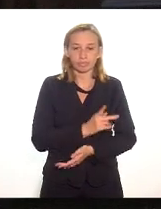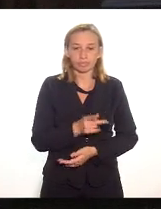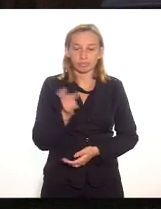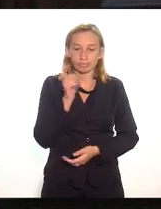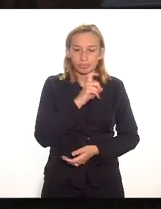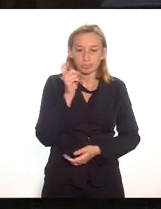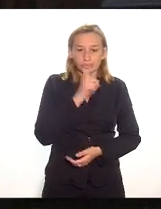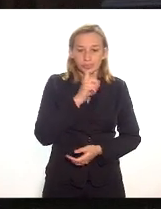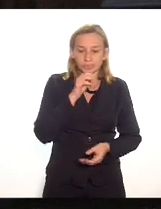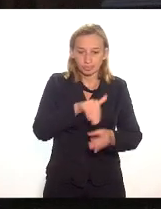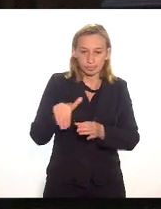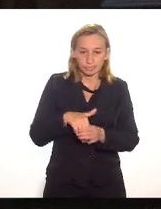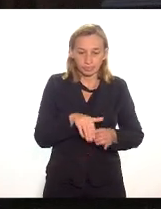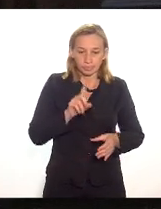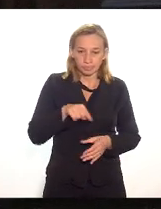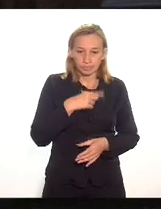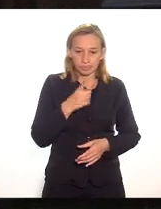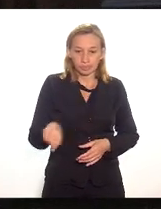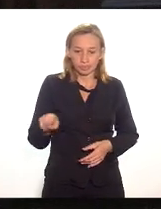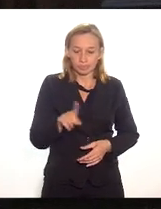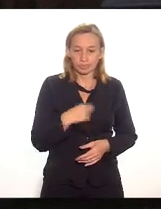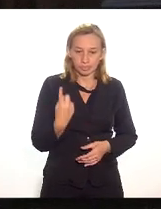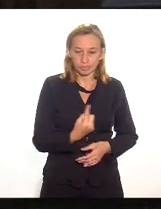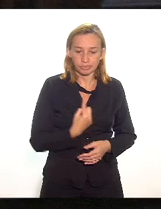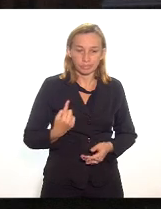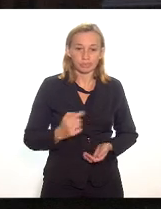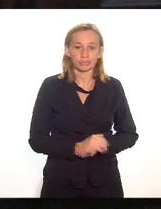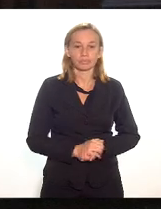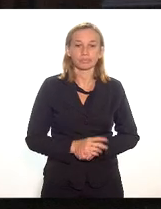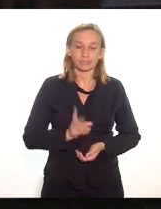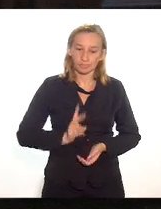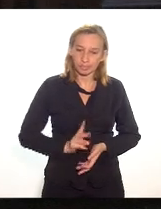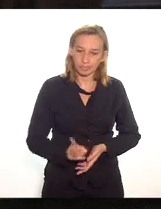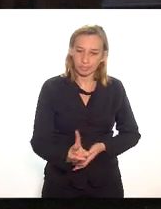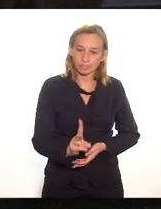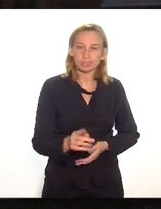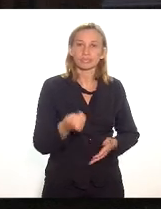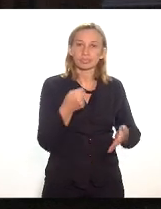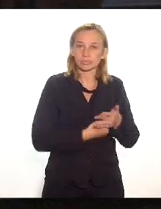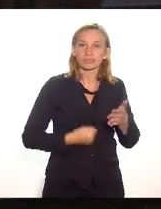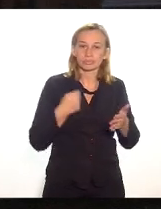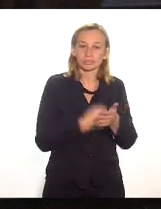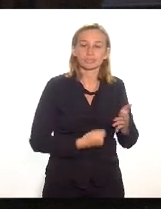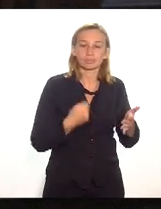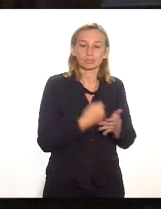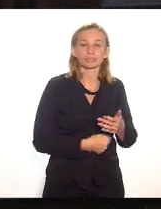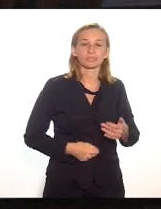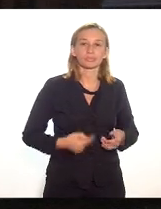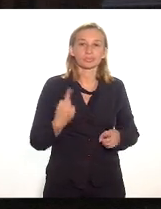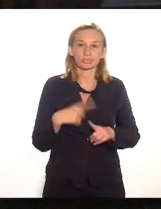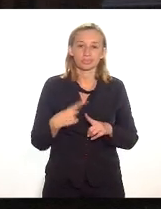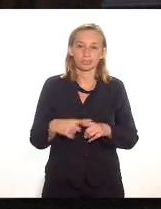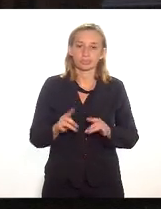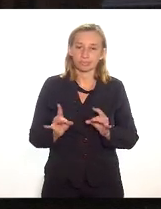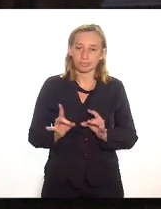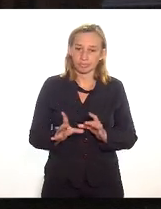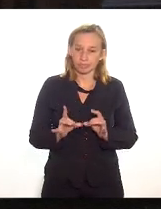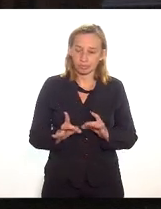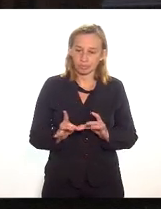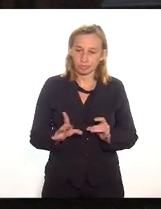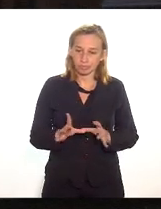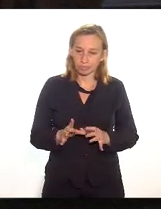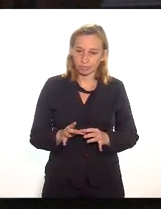eleitoral que nós cortamos pela raiz. E vamos continuar nessa luta, porque se privatização fosse